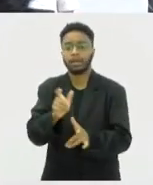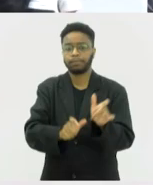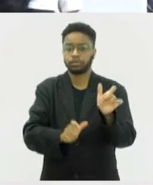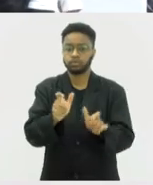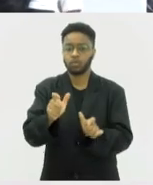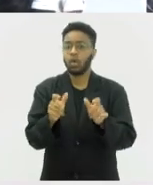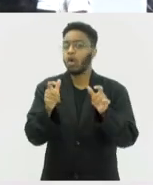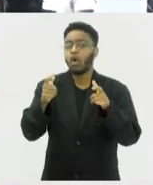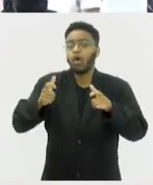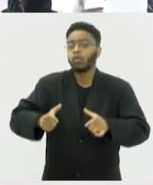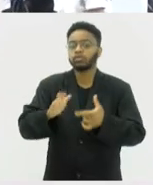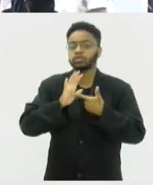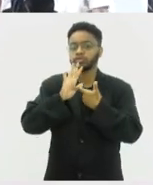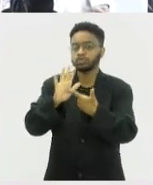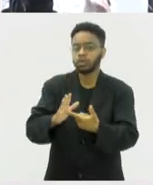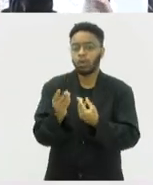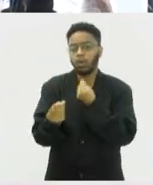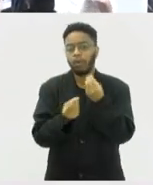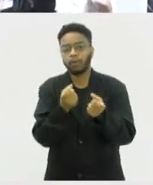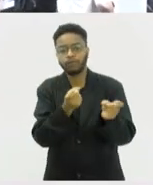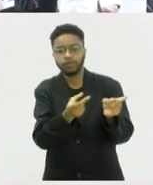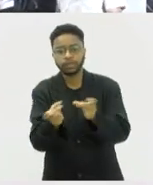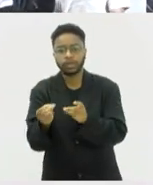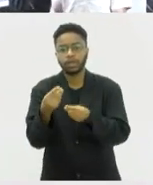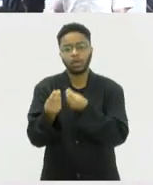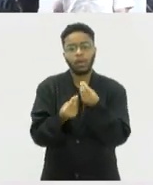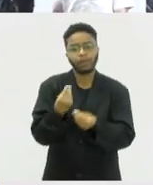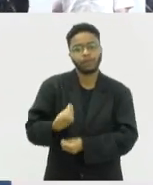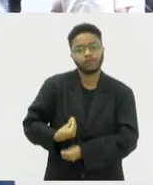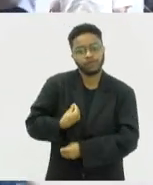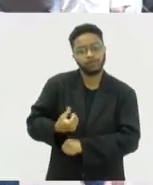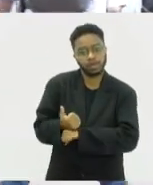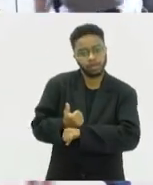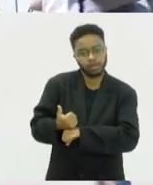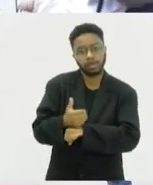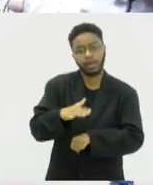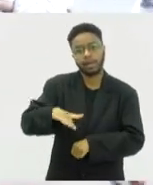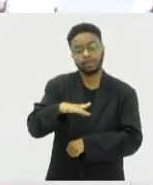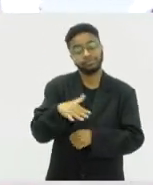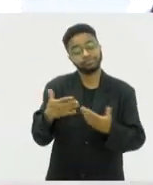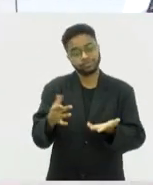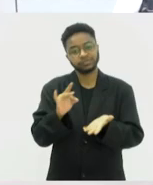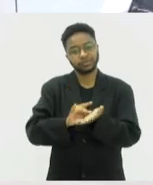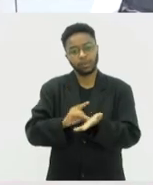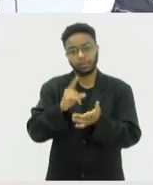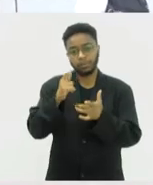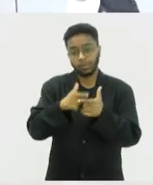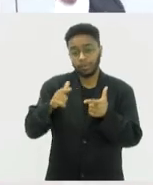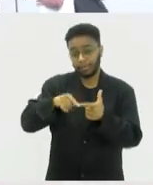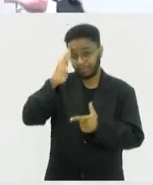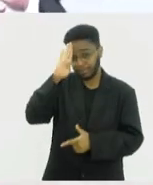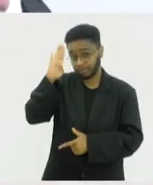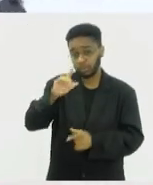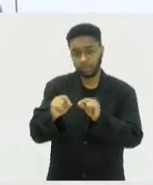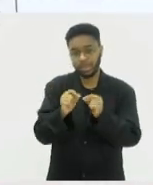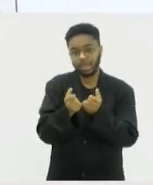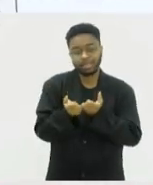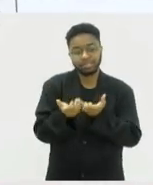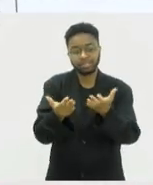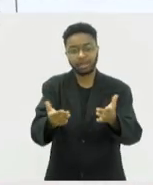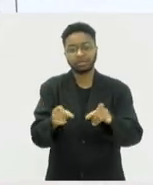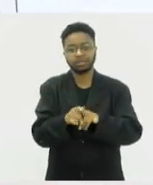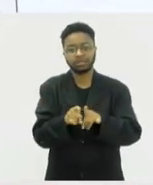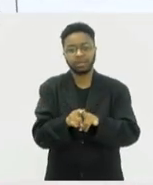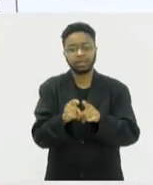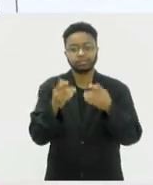Onde passar, como vender, como viver disso. Esse calcanhar de Aquiles hoje em dia é a distribuição e a exibição. Então